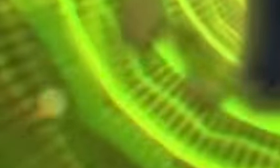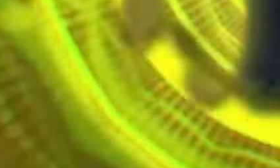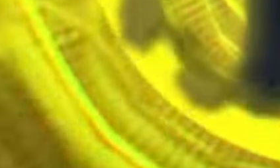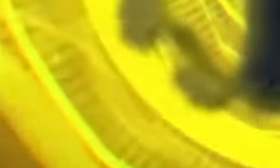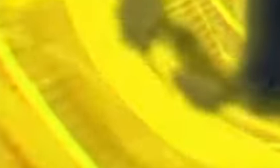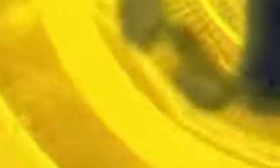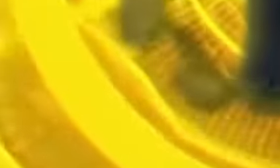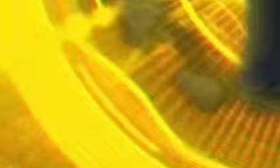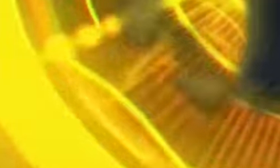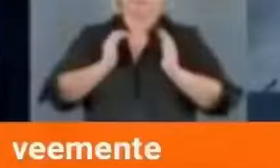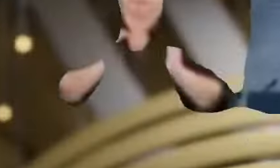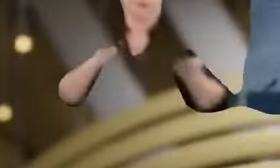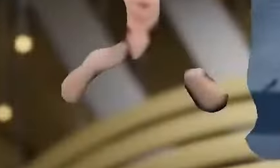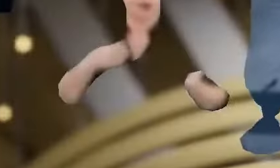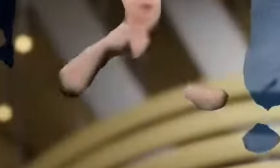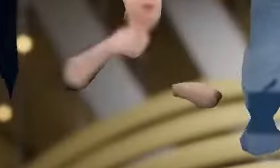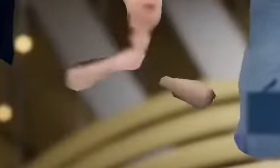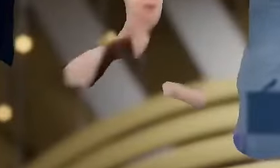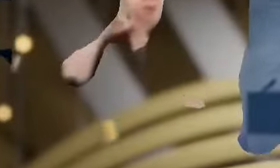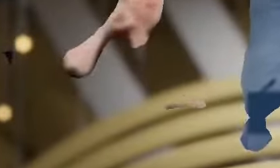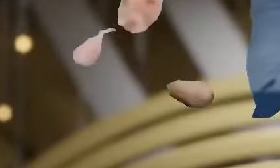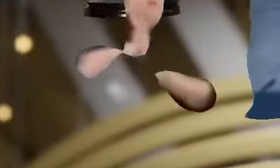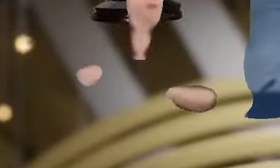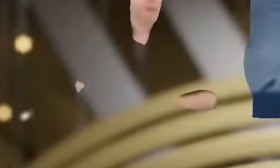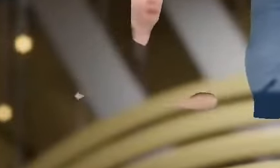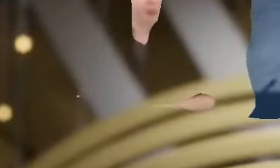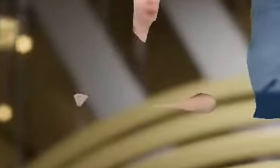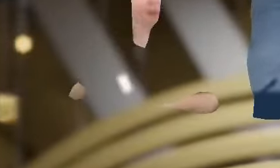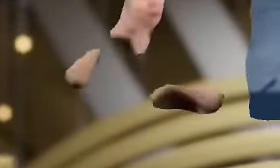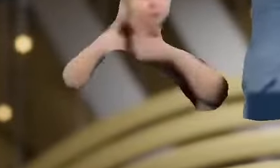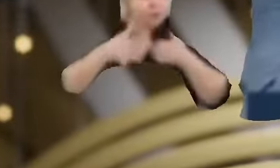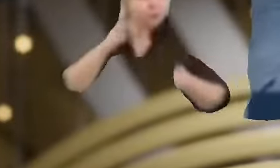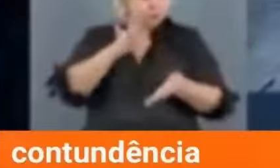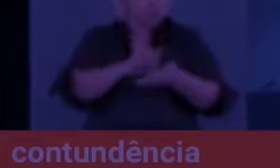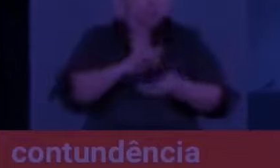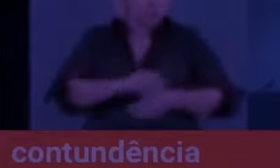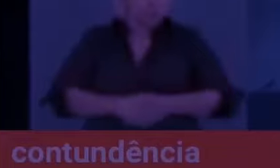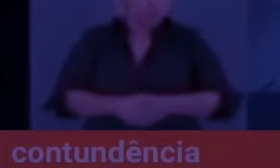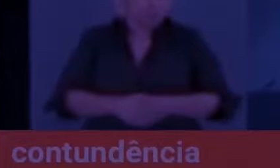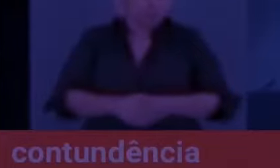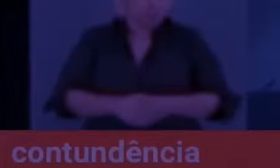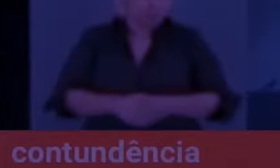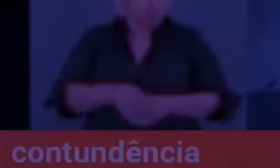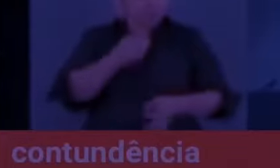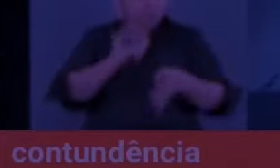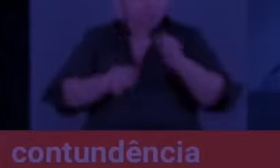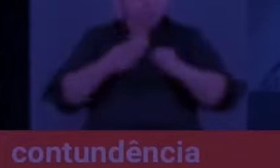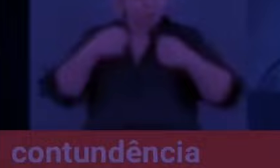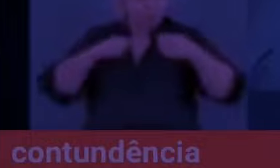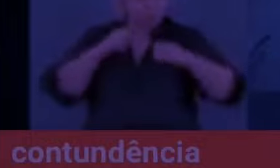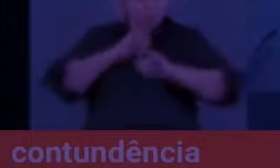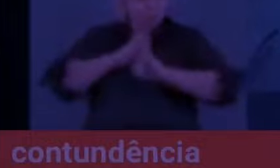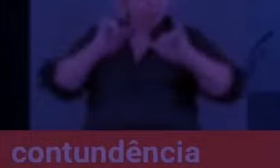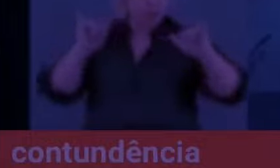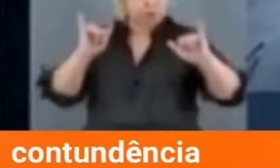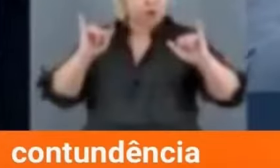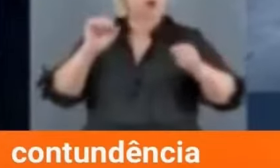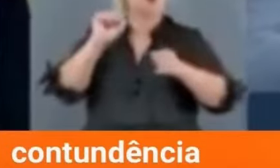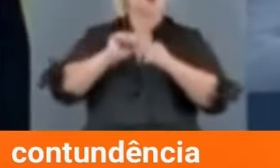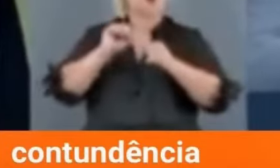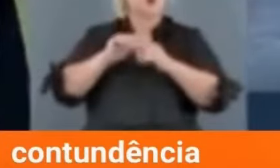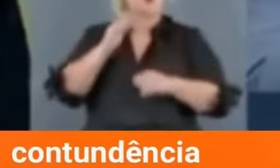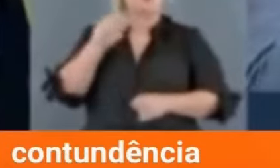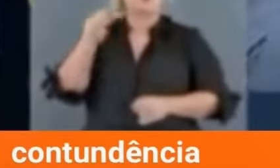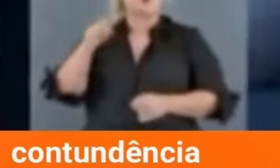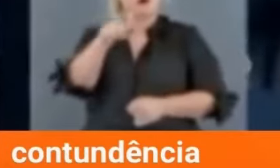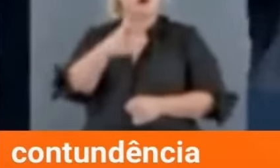E essa é a minha veemência, essa é minha incisividade, essa é a contundência dos justos. E, por isso, eu farei e farei